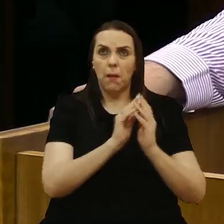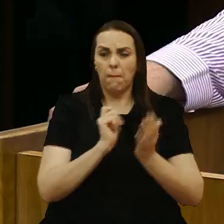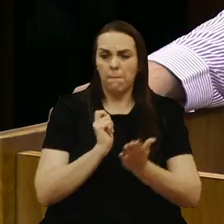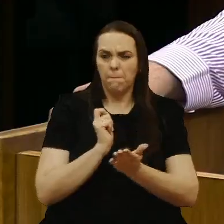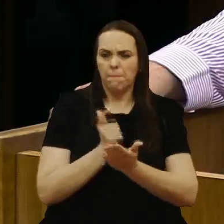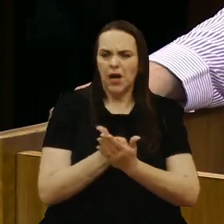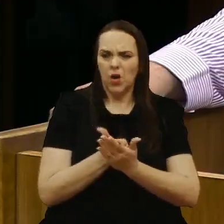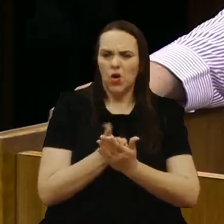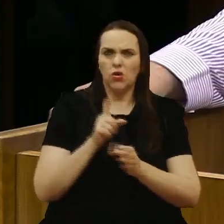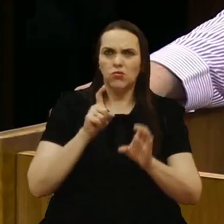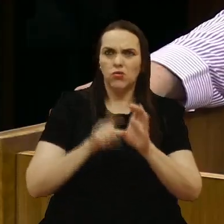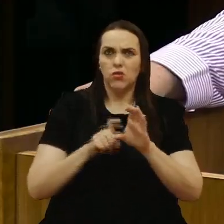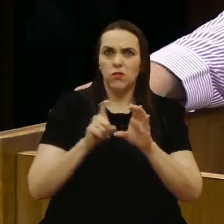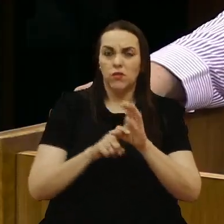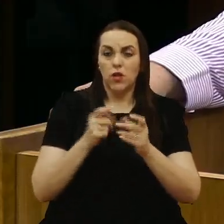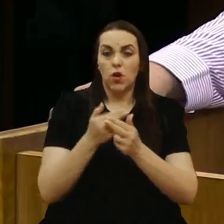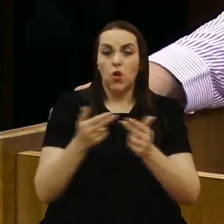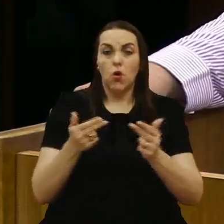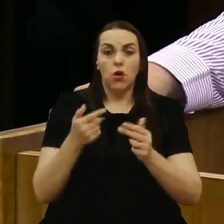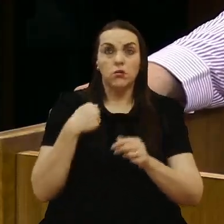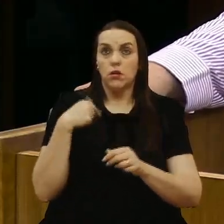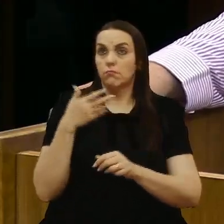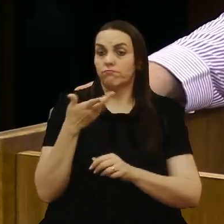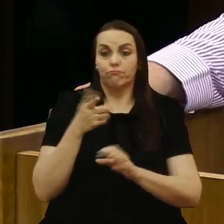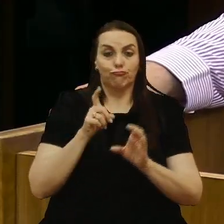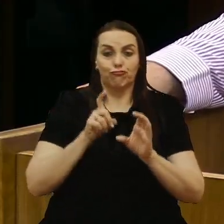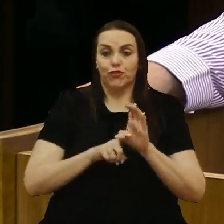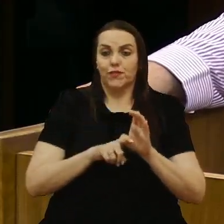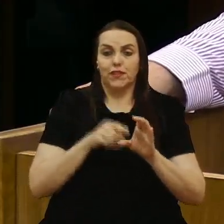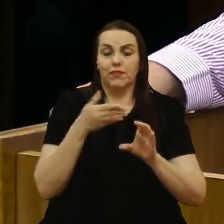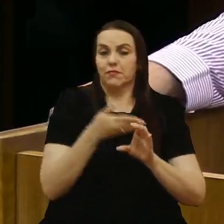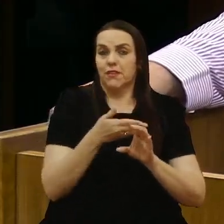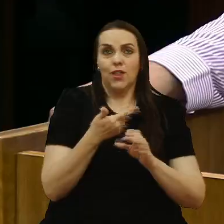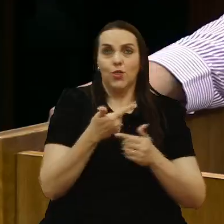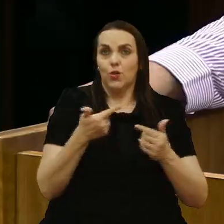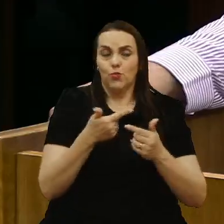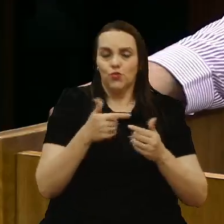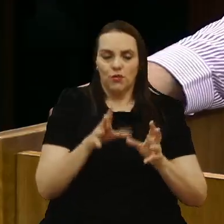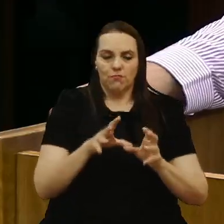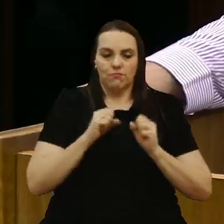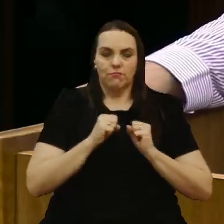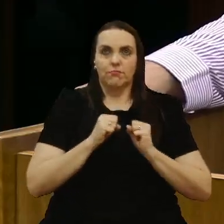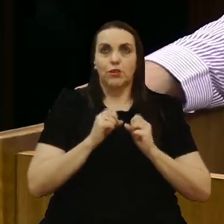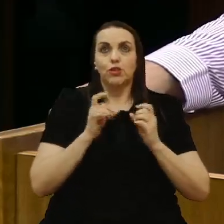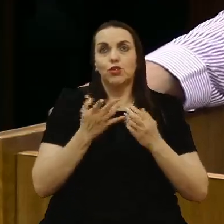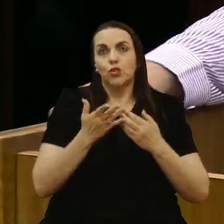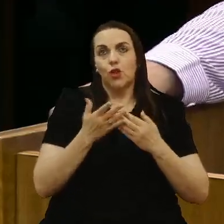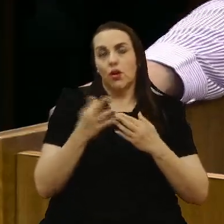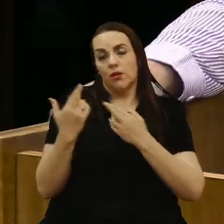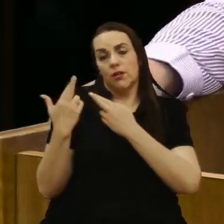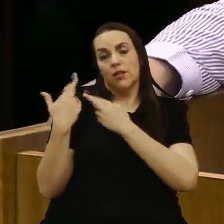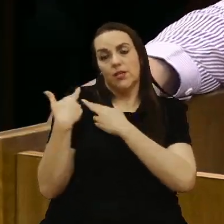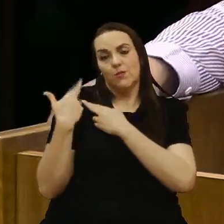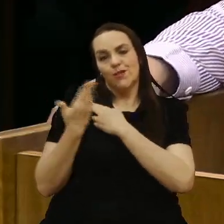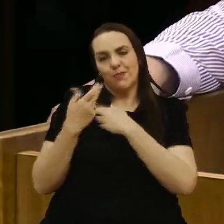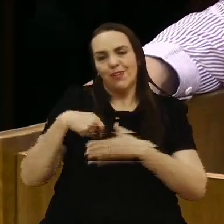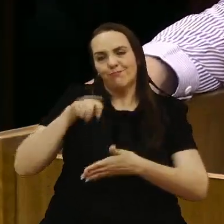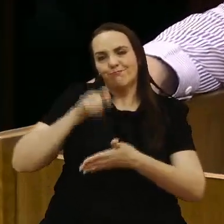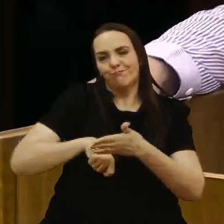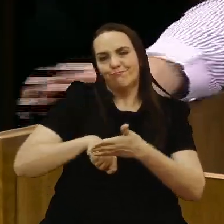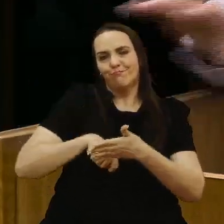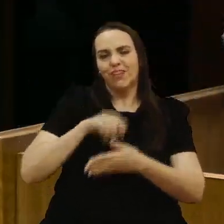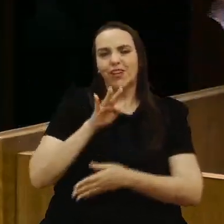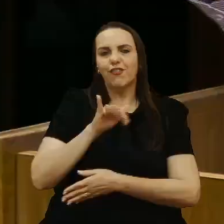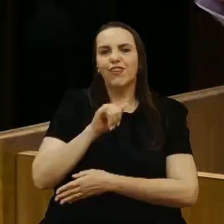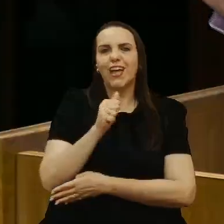época, de algo que ele não tinha, uma dívida que ele não tinha contraído, e sim, pela responsabilidade de ser fiador. Eu